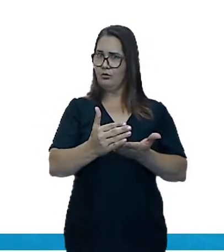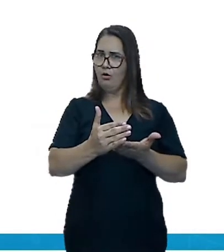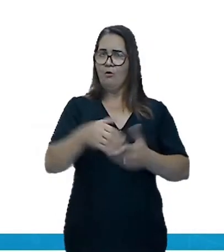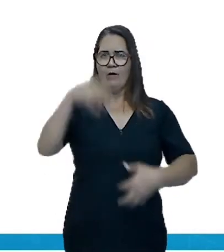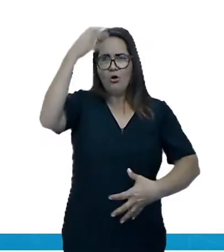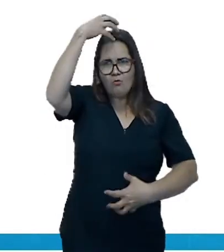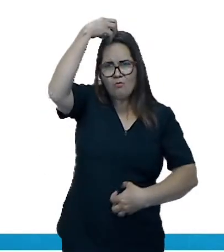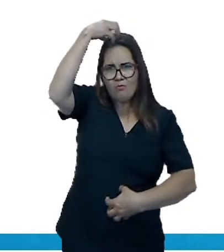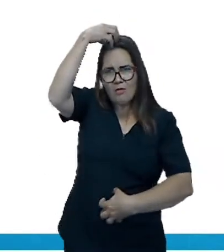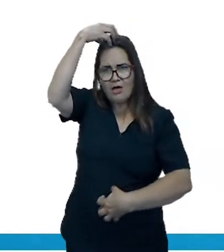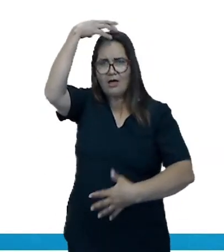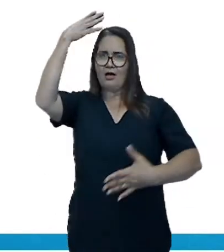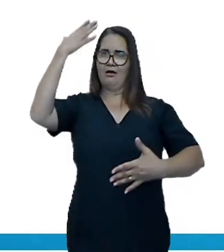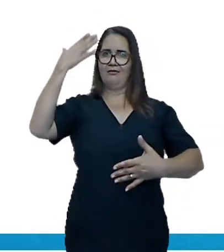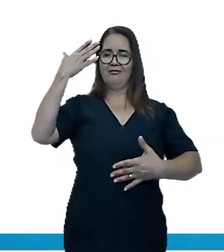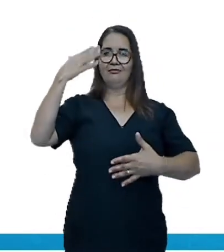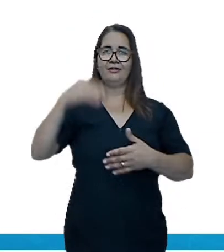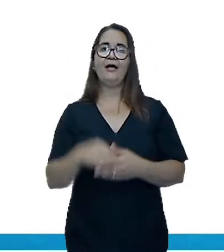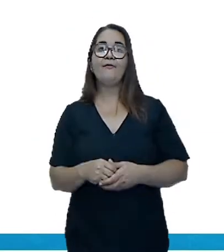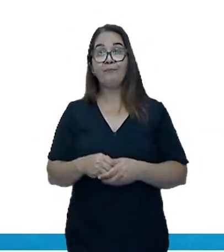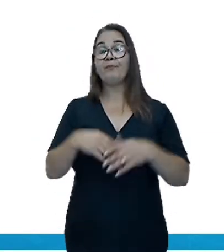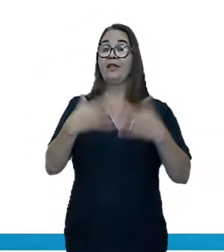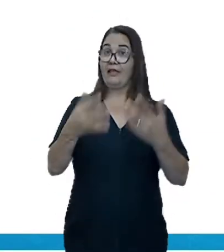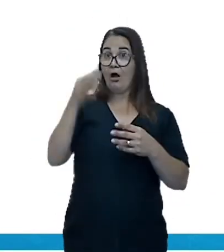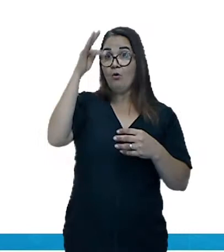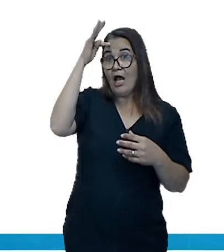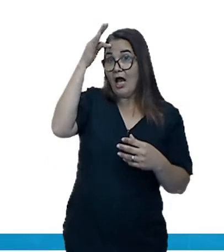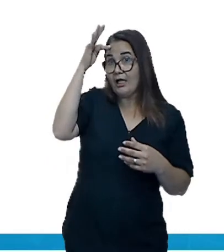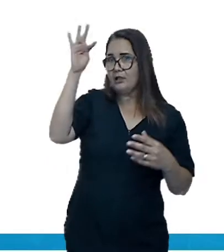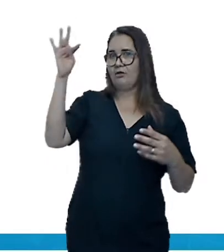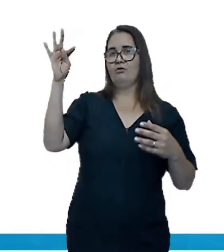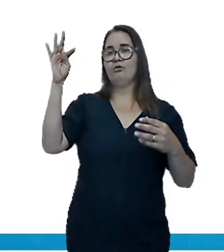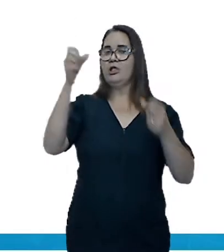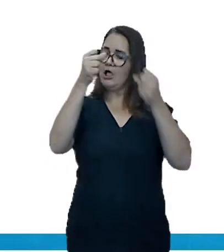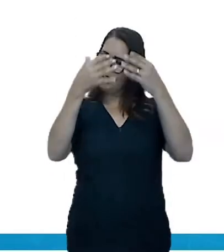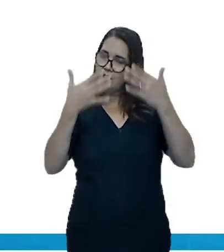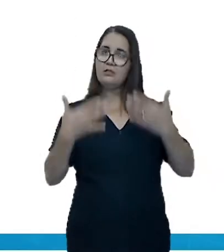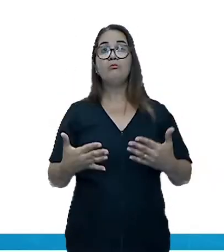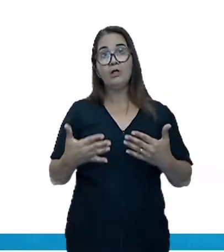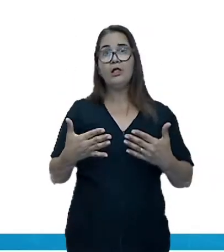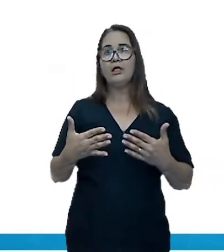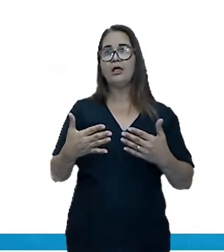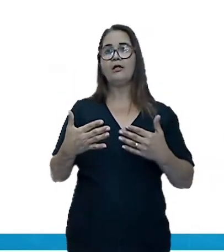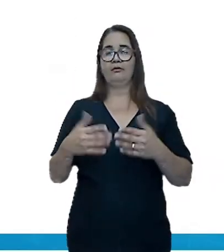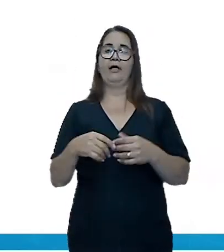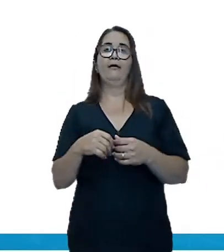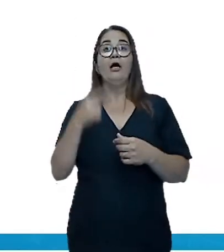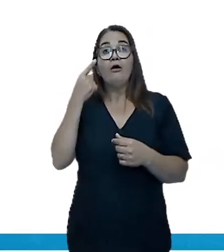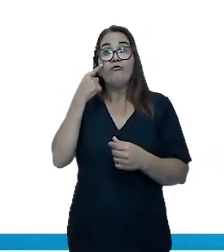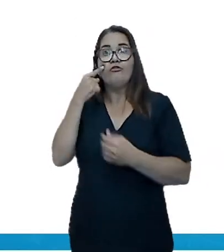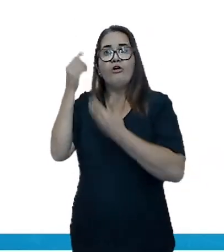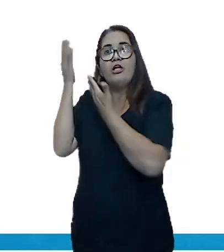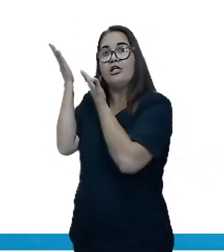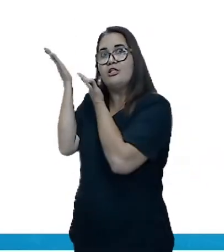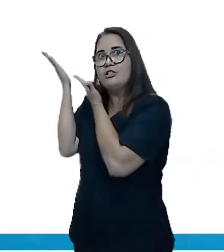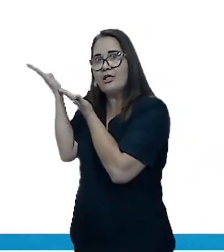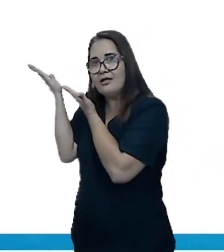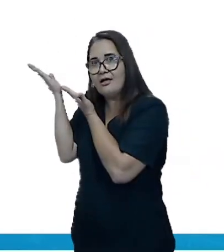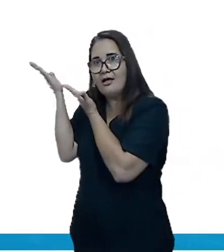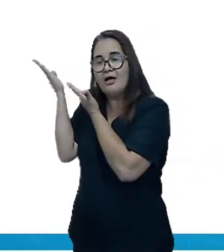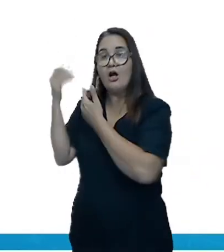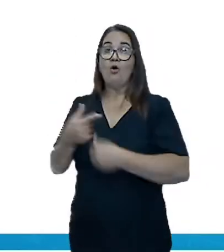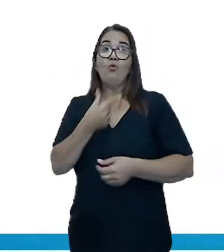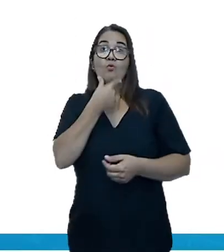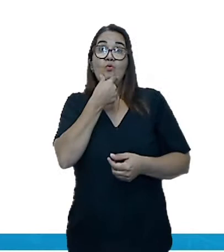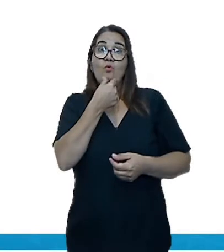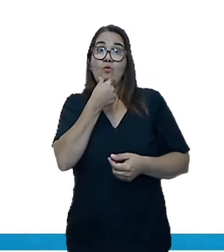nós fazemos parte, originou-se há cerca de 2 milhões de anos atrás. Também nós temos o